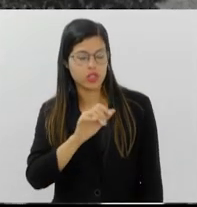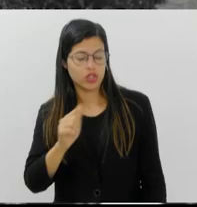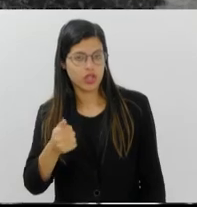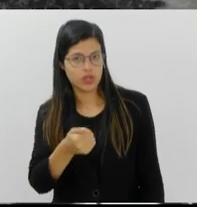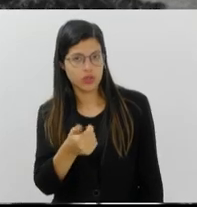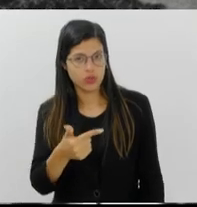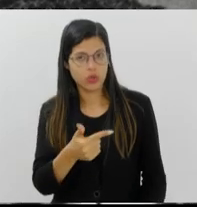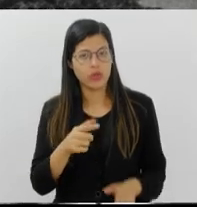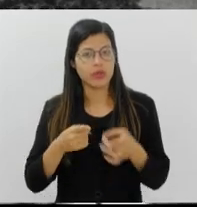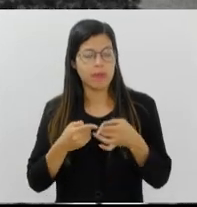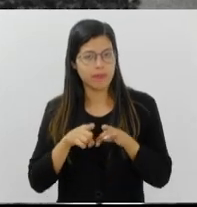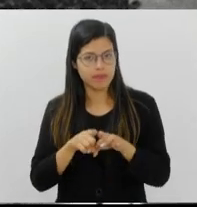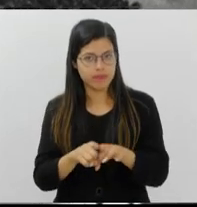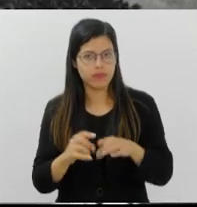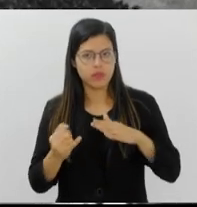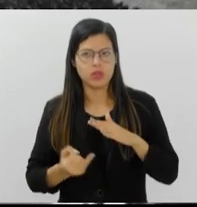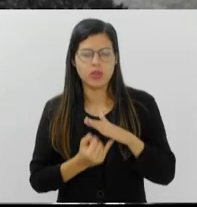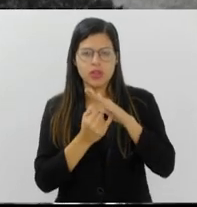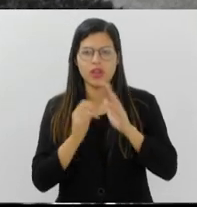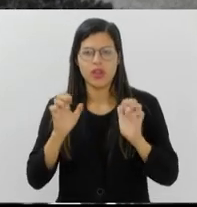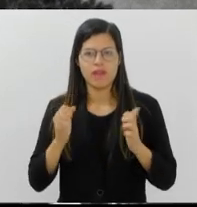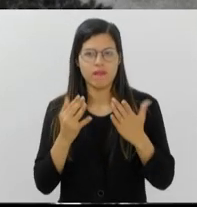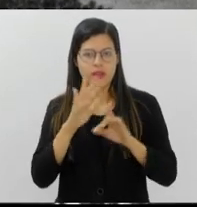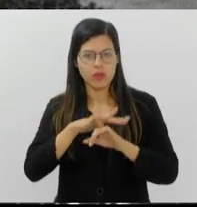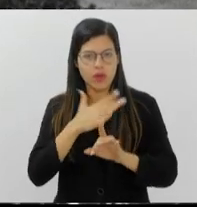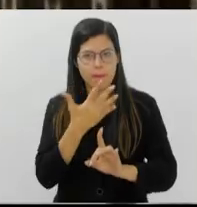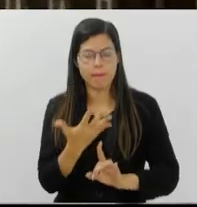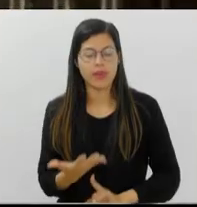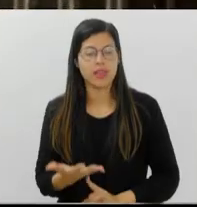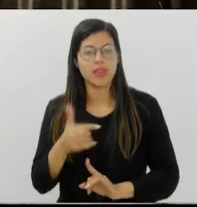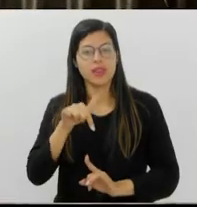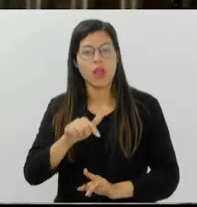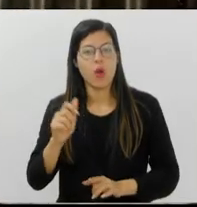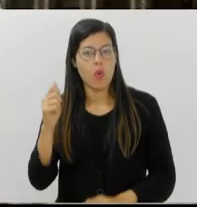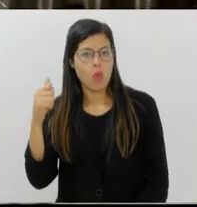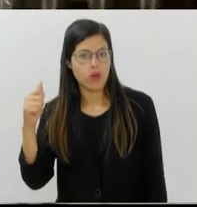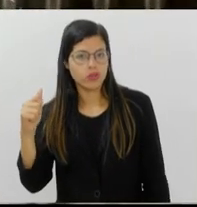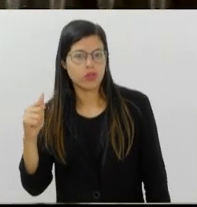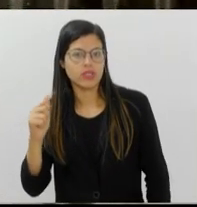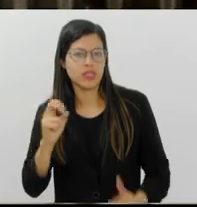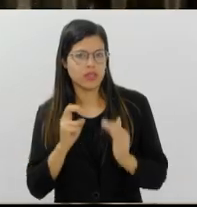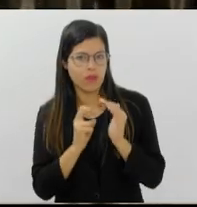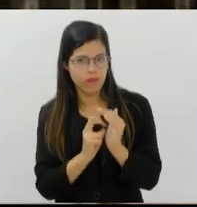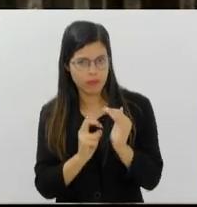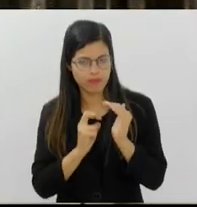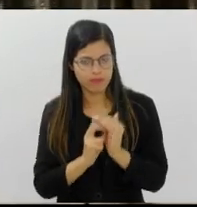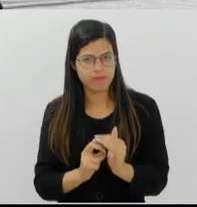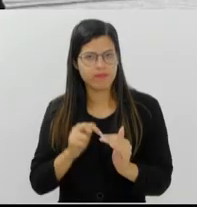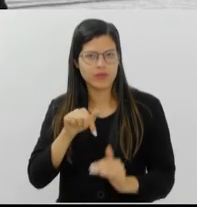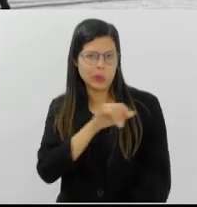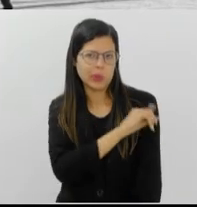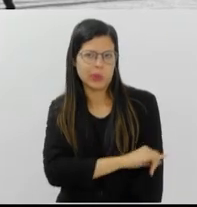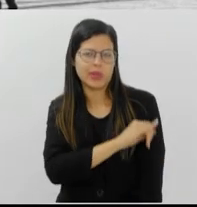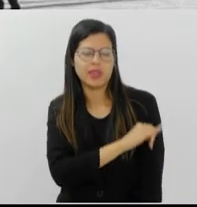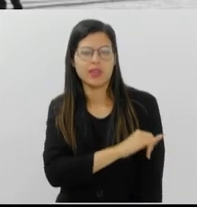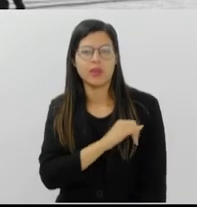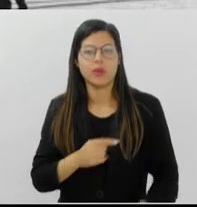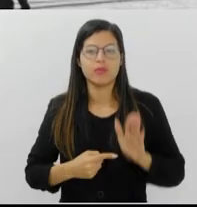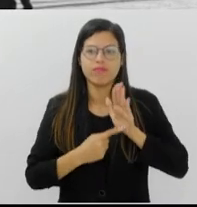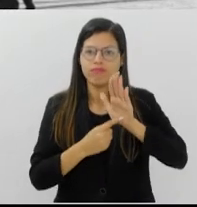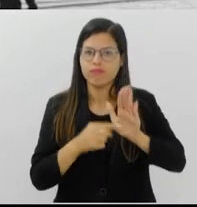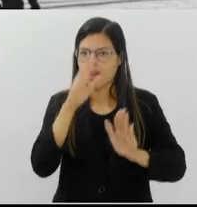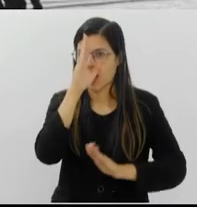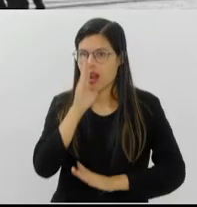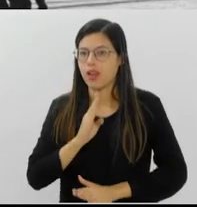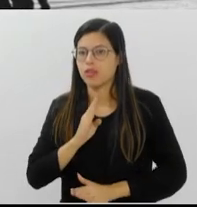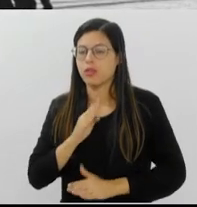é uma parceria do Instituto Eventos Ambientais, o IEVA, com a Associação Ferroviária Trilhos do Rio. A exposição será gratuita